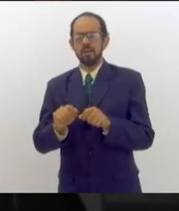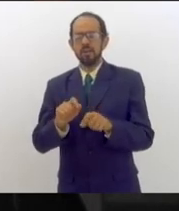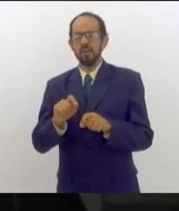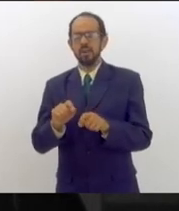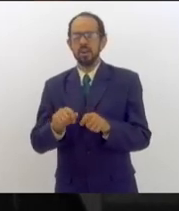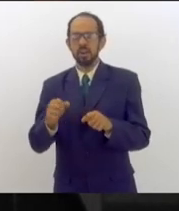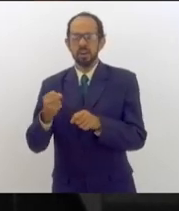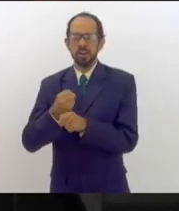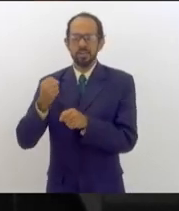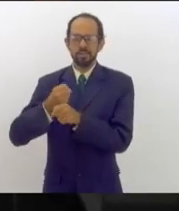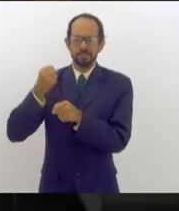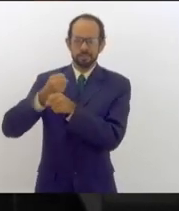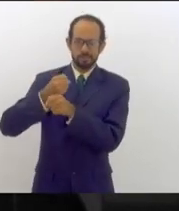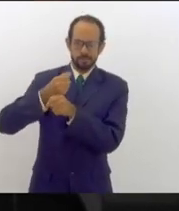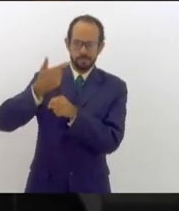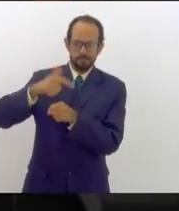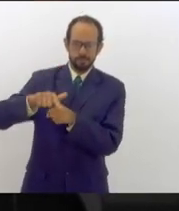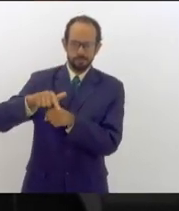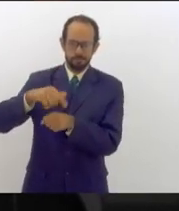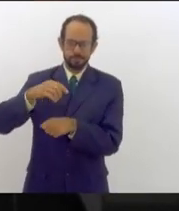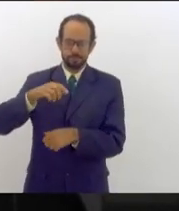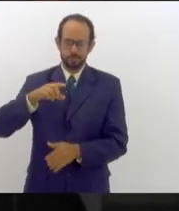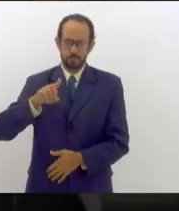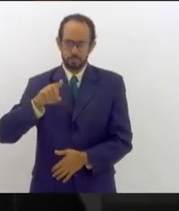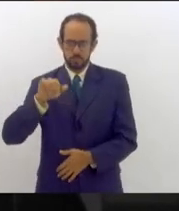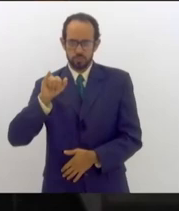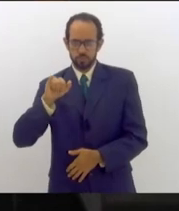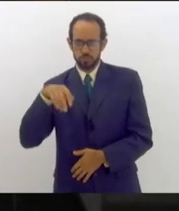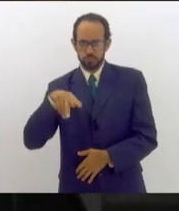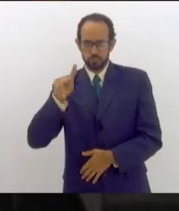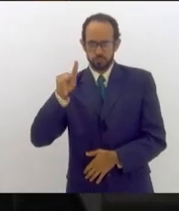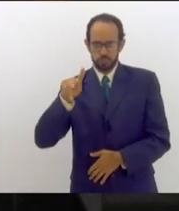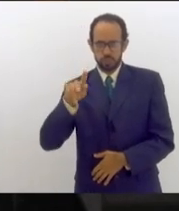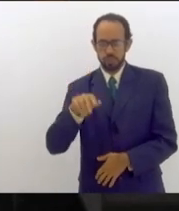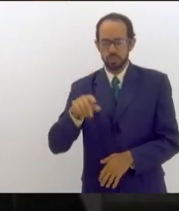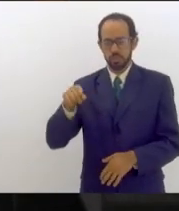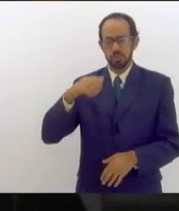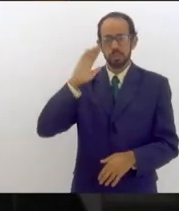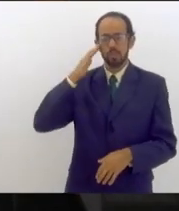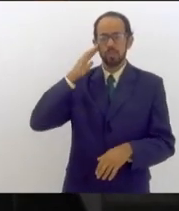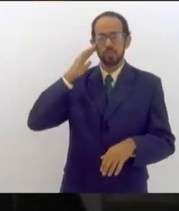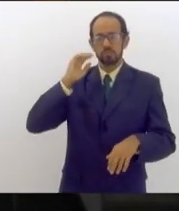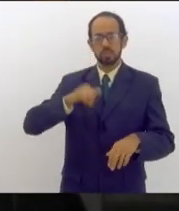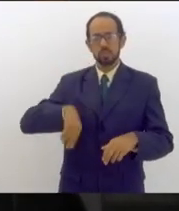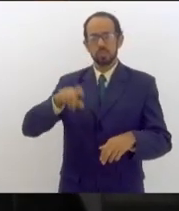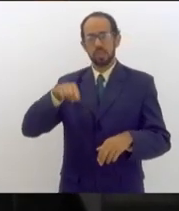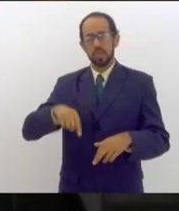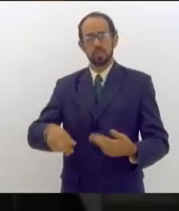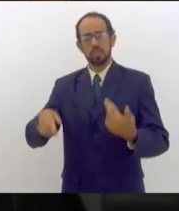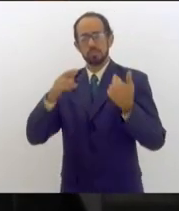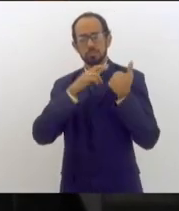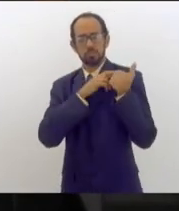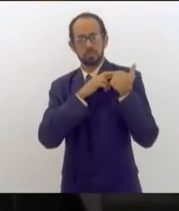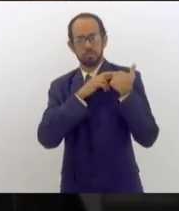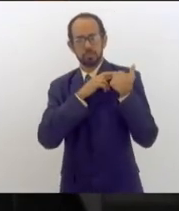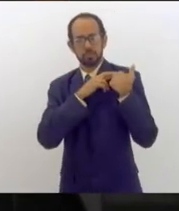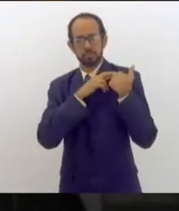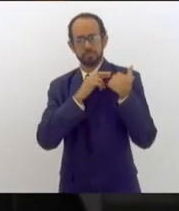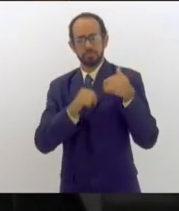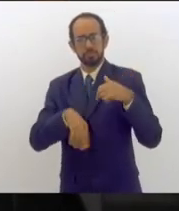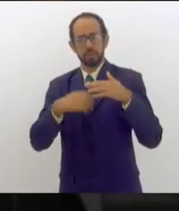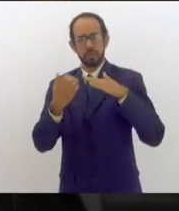reconstrução do Dique e ao entendimento que isso seria de responsabilidade da